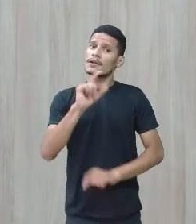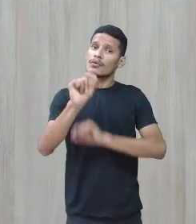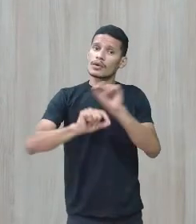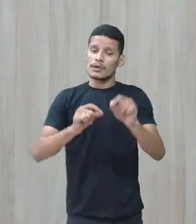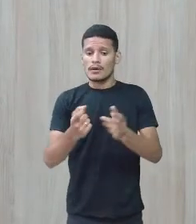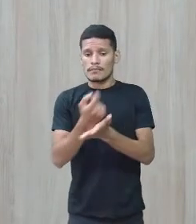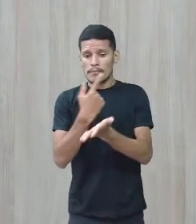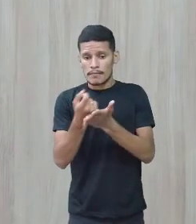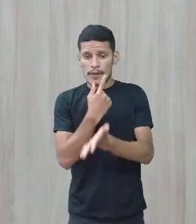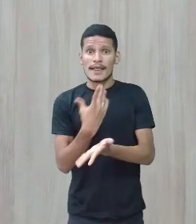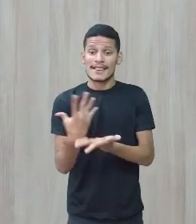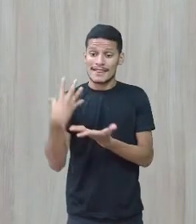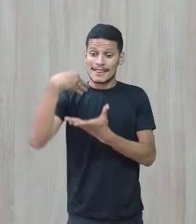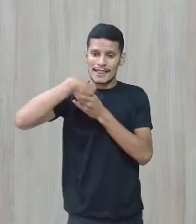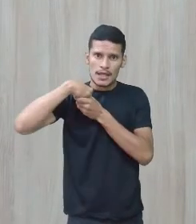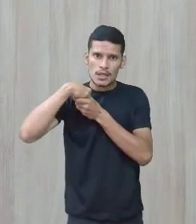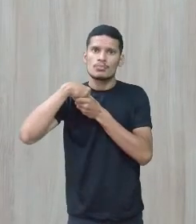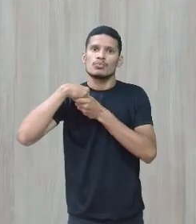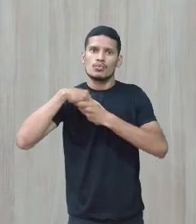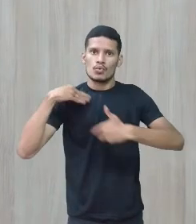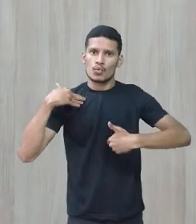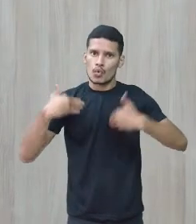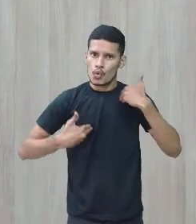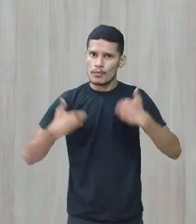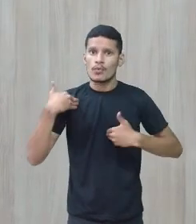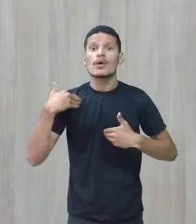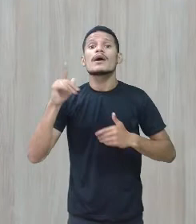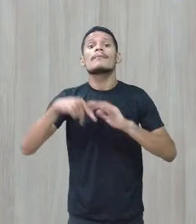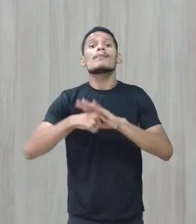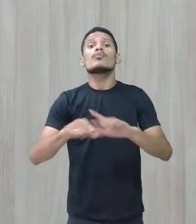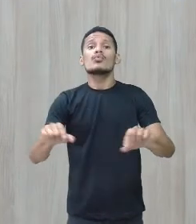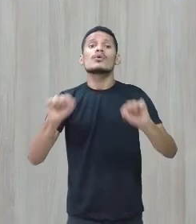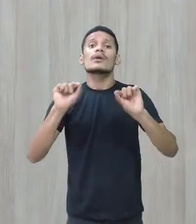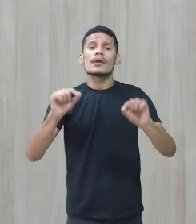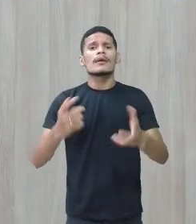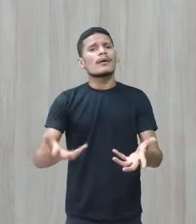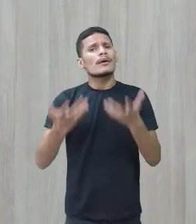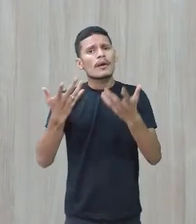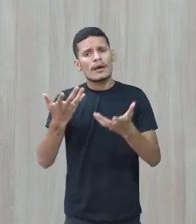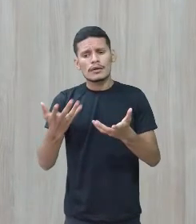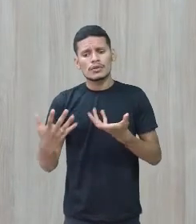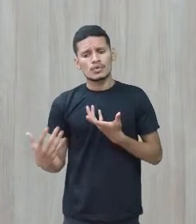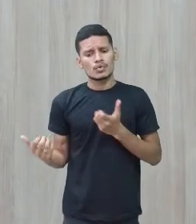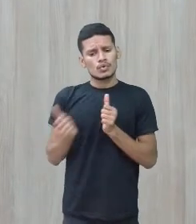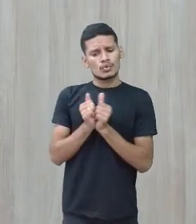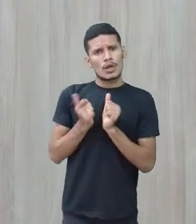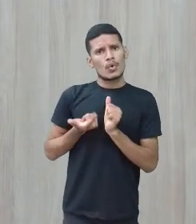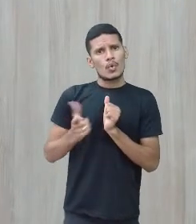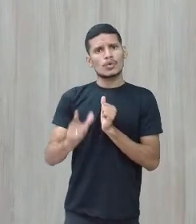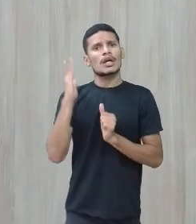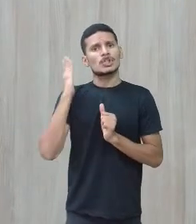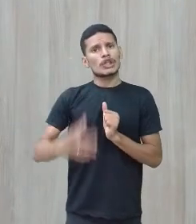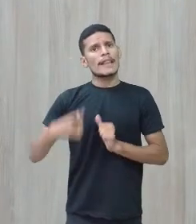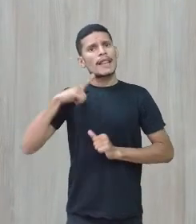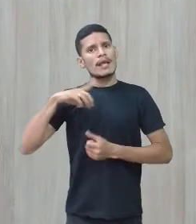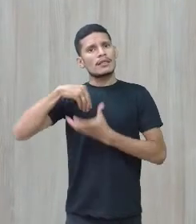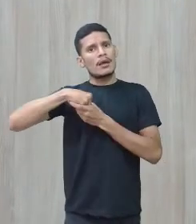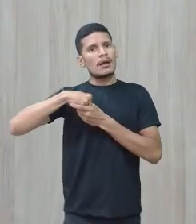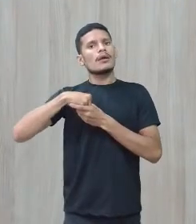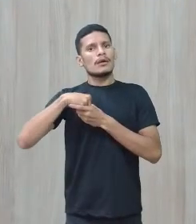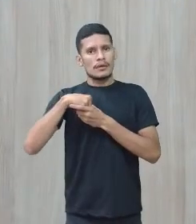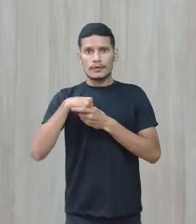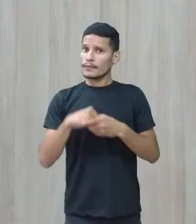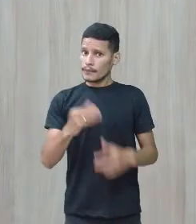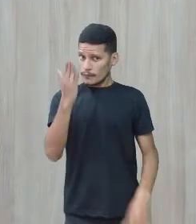são colocadas no organismo, elas são colocadas para meio que se juntar ali com outras que já existem.